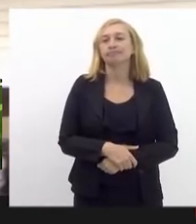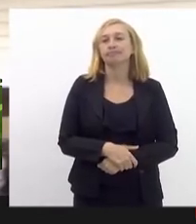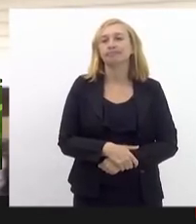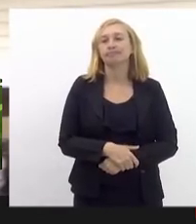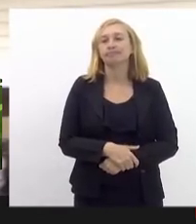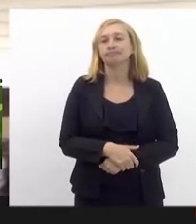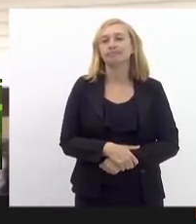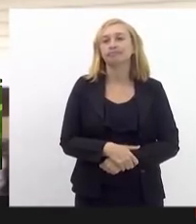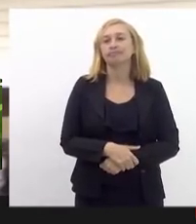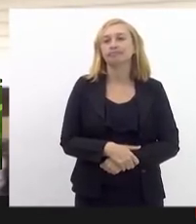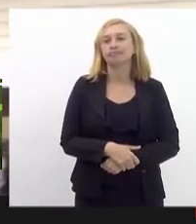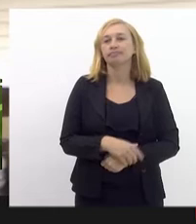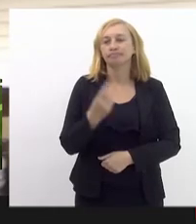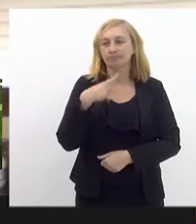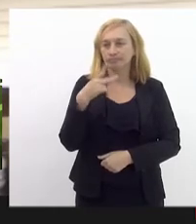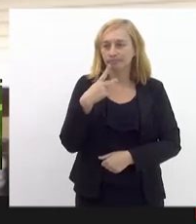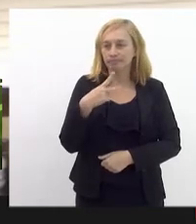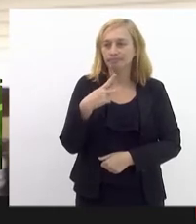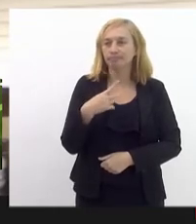as colocações feitas